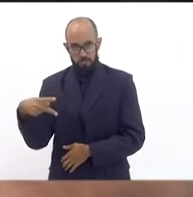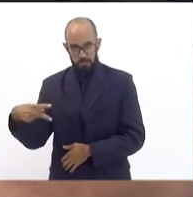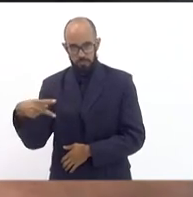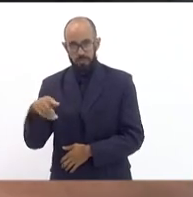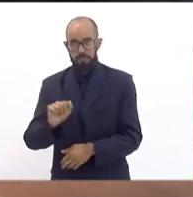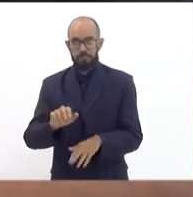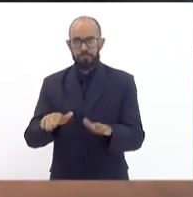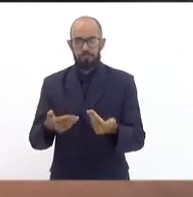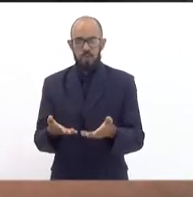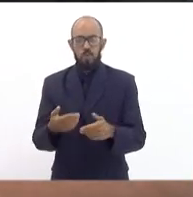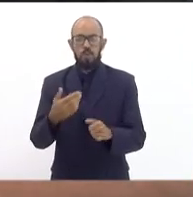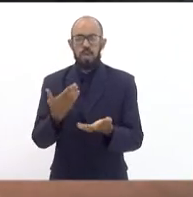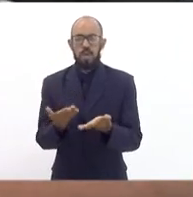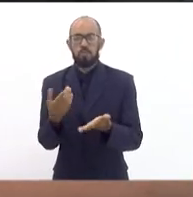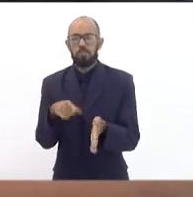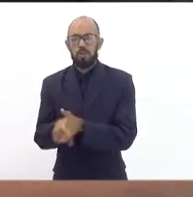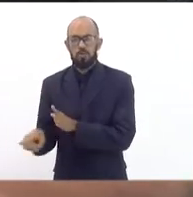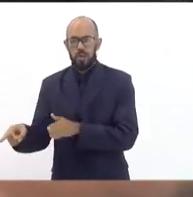ao que aconteceu